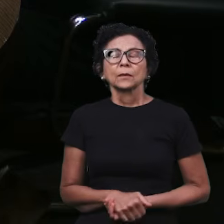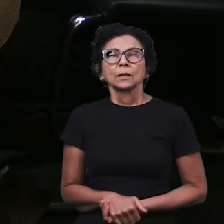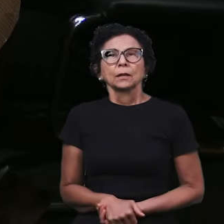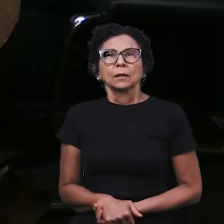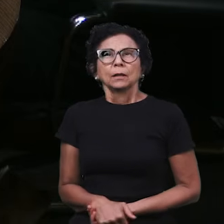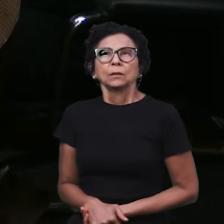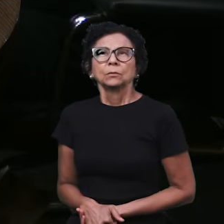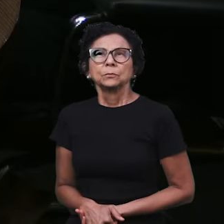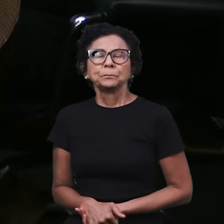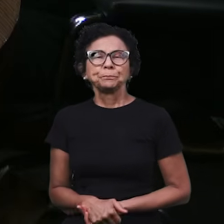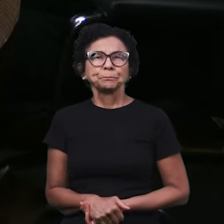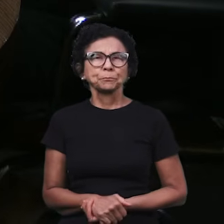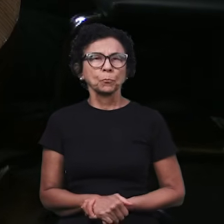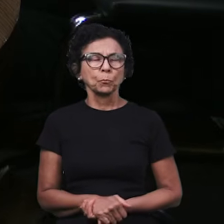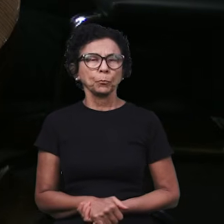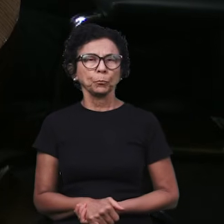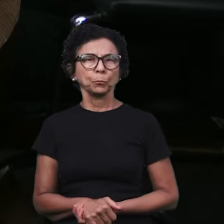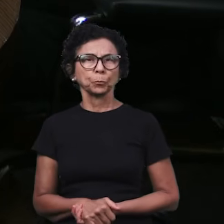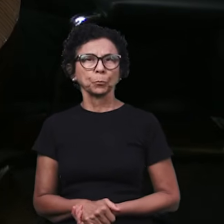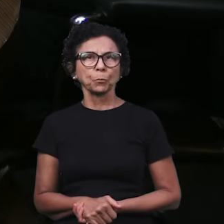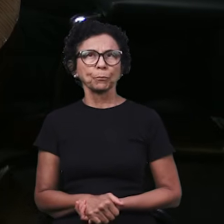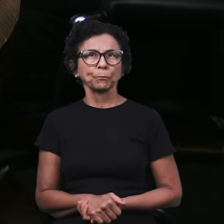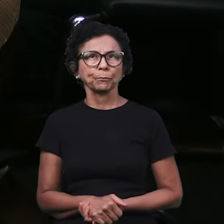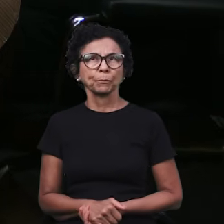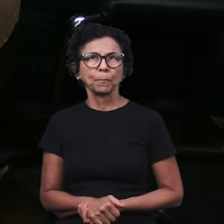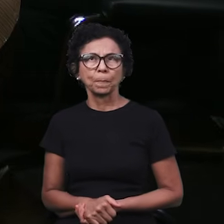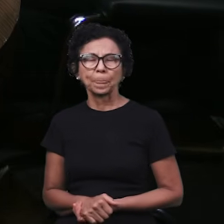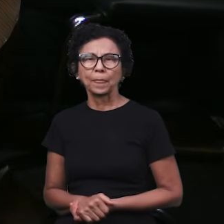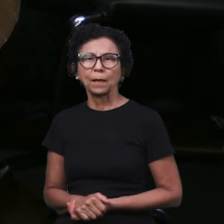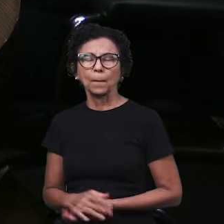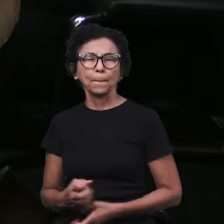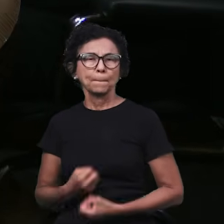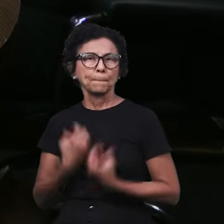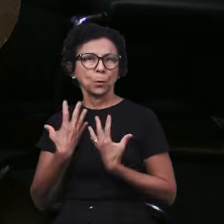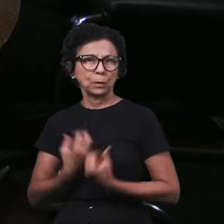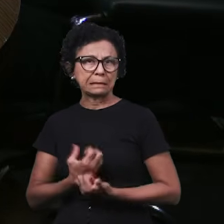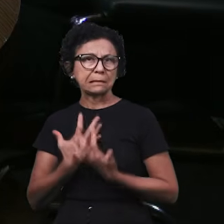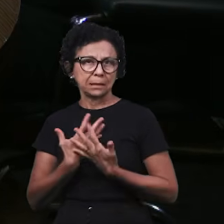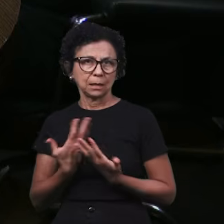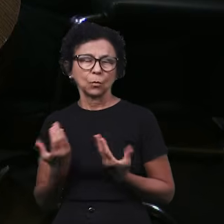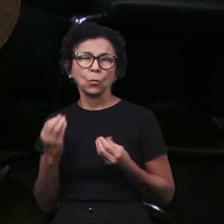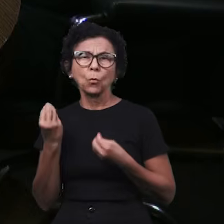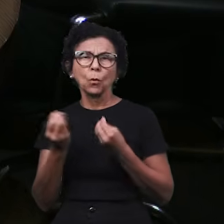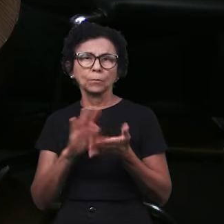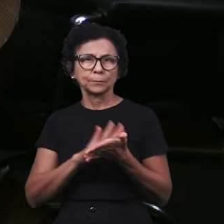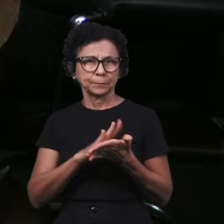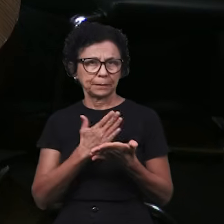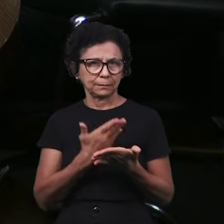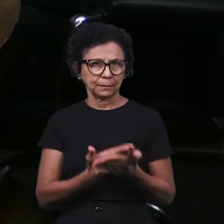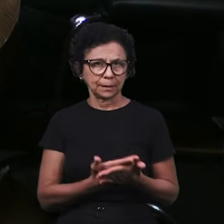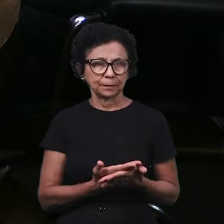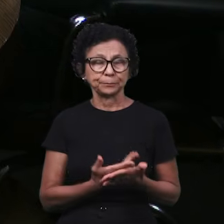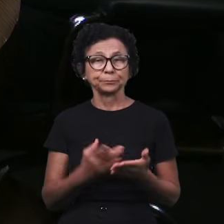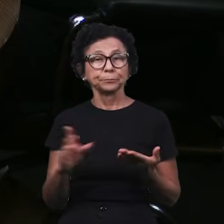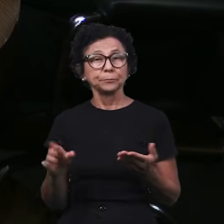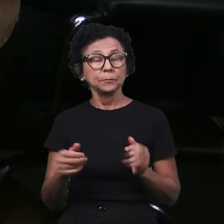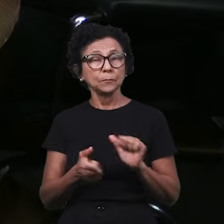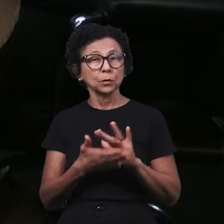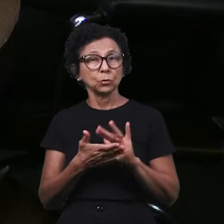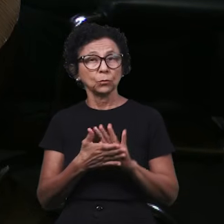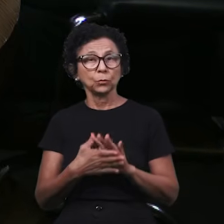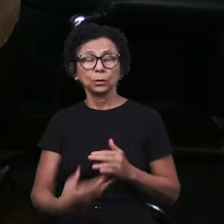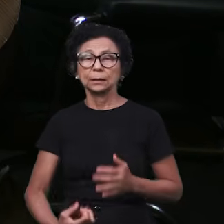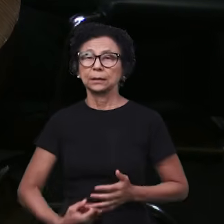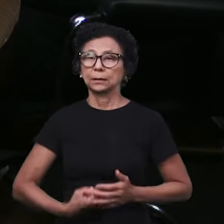Alain para trazer um pouco sobre a questão da interpretação poética, porque esse louvor ele traz uma poesia, ele tem metáforas, ele tem